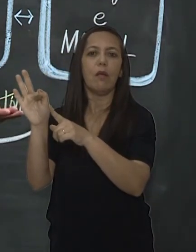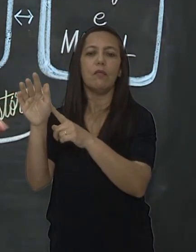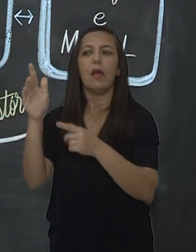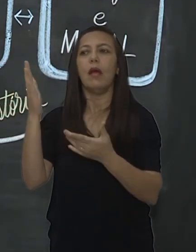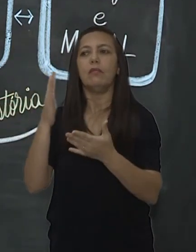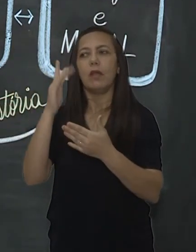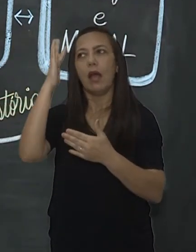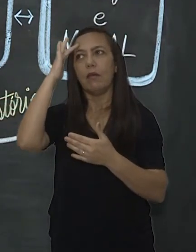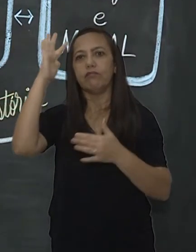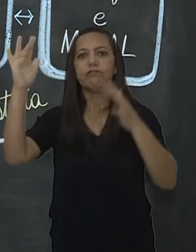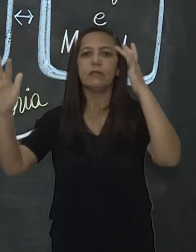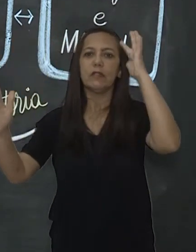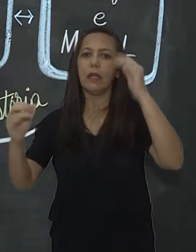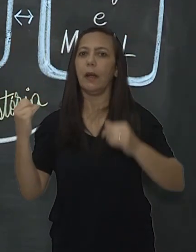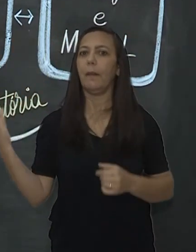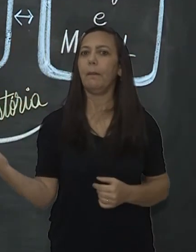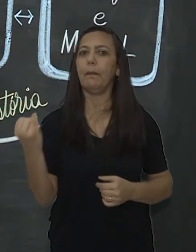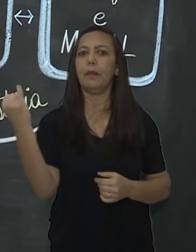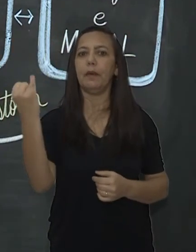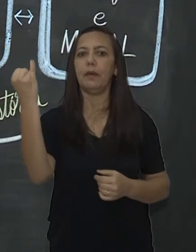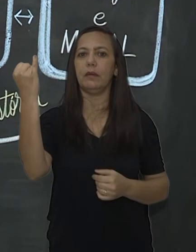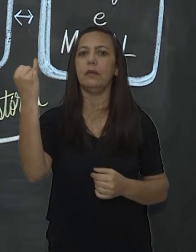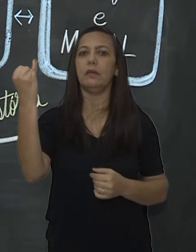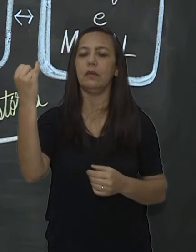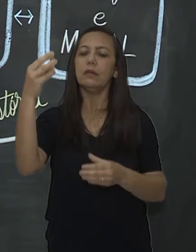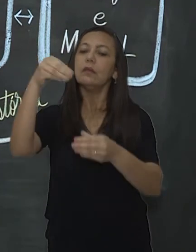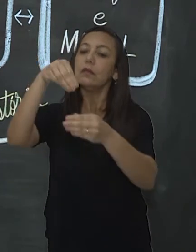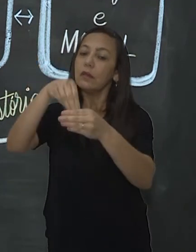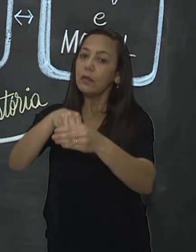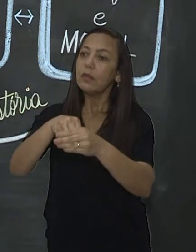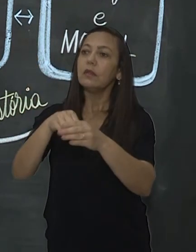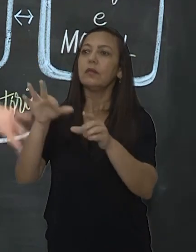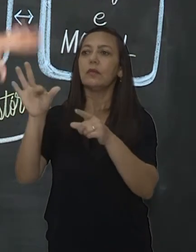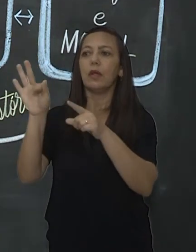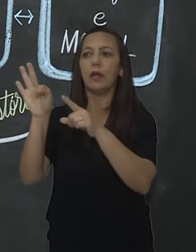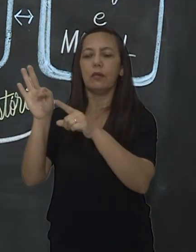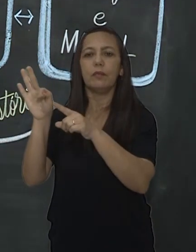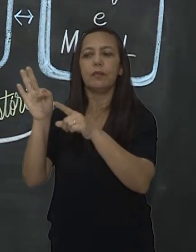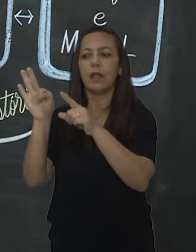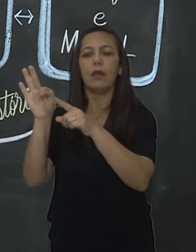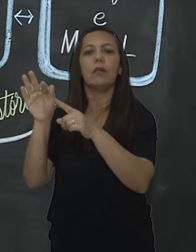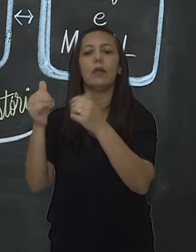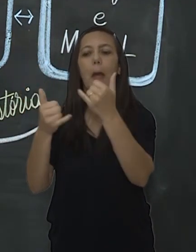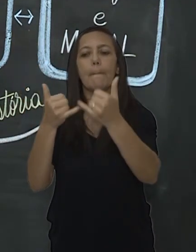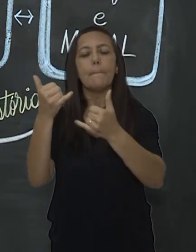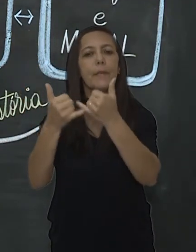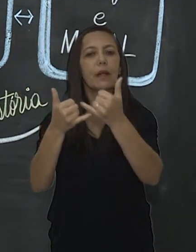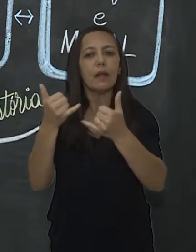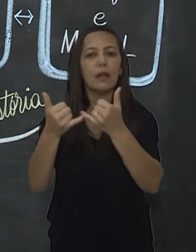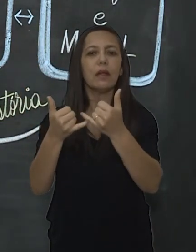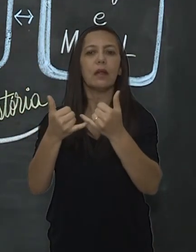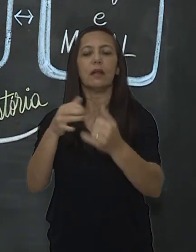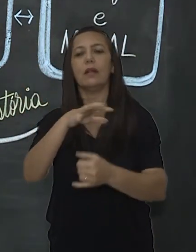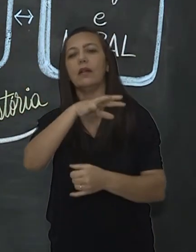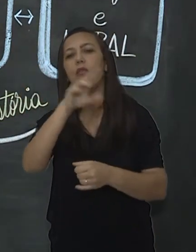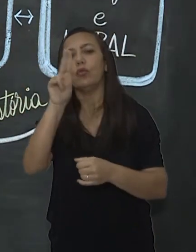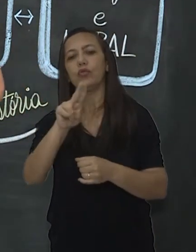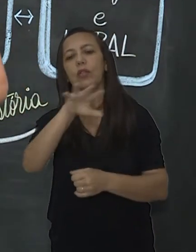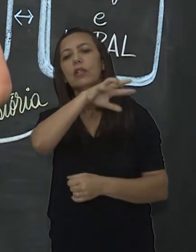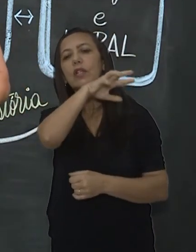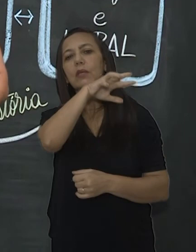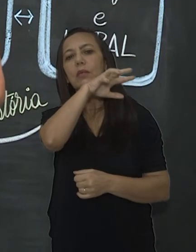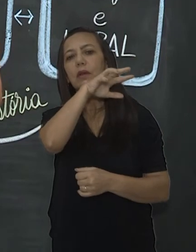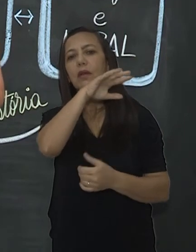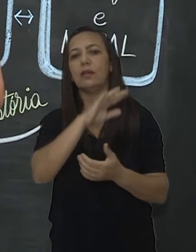essa fantasia é fundamental, ela faz parte do cerne do gênero, que é de fato brincar com essas estruturas, brincar com esses animais e com